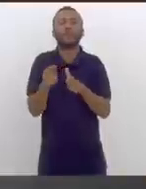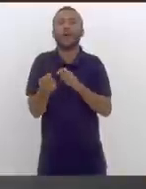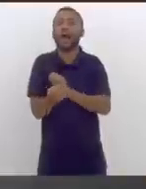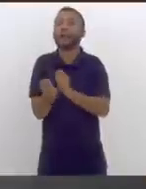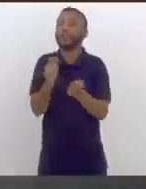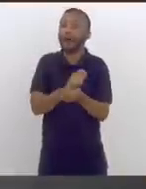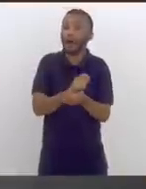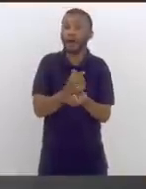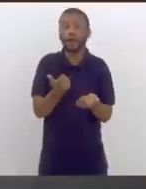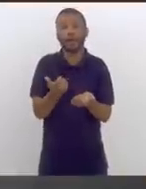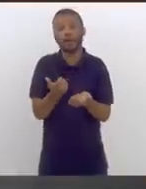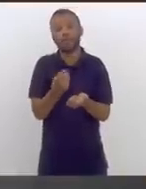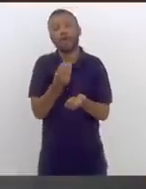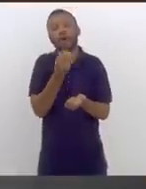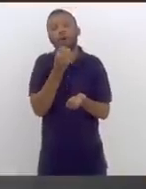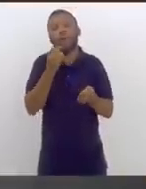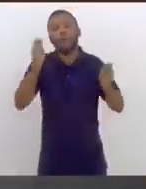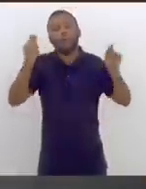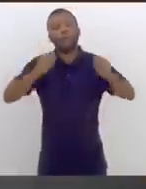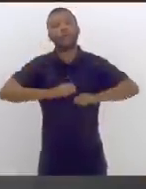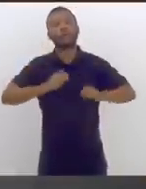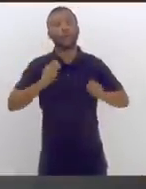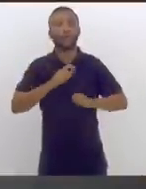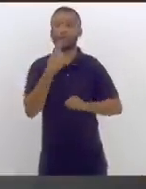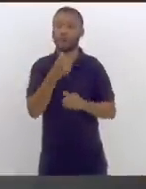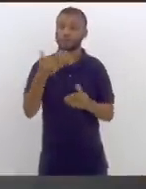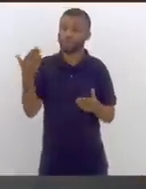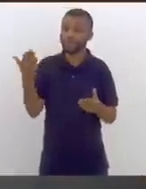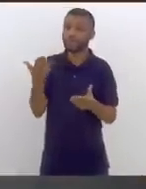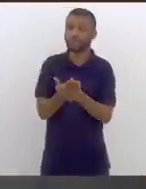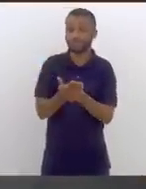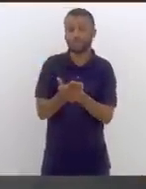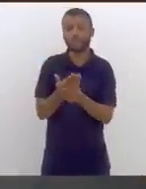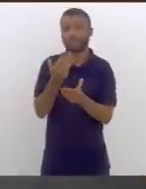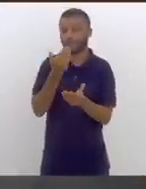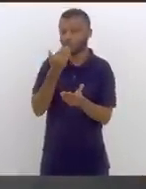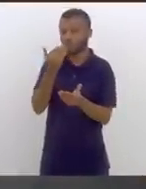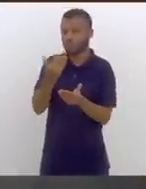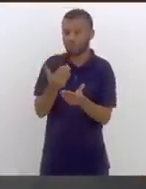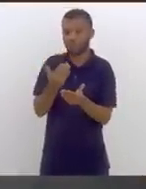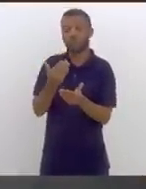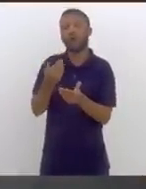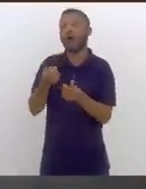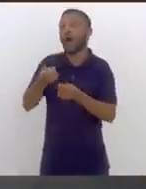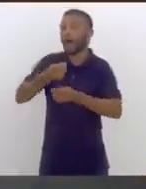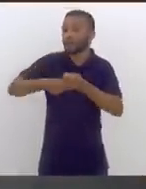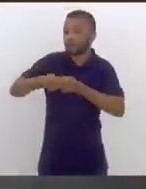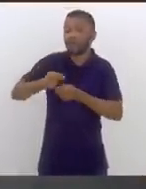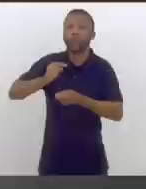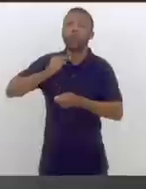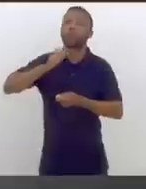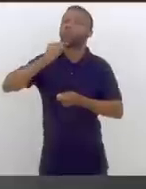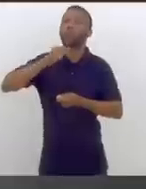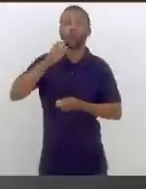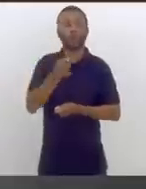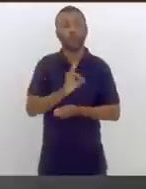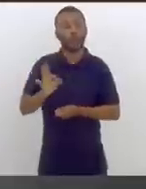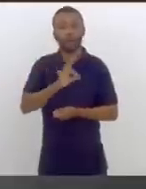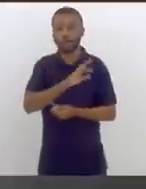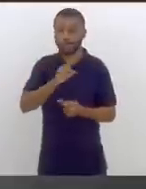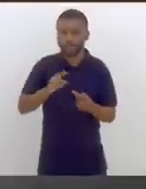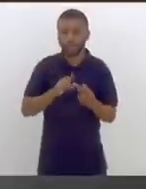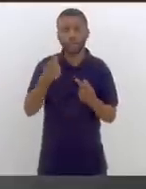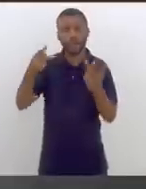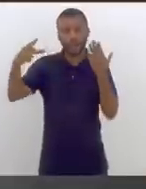podendo provermelhos nós ajuizamos a ação pedindo primeira administrativamente não conseguimos passou pela